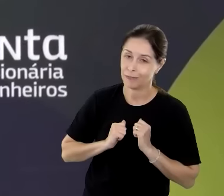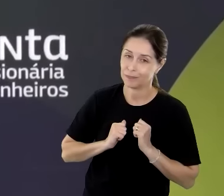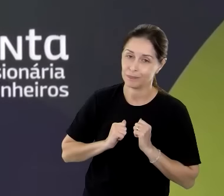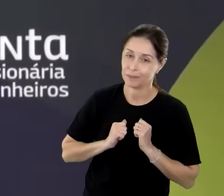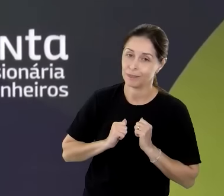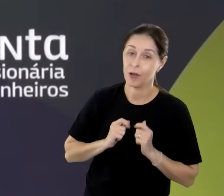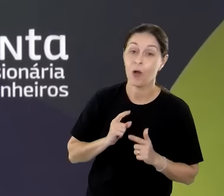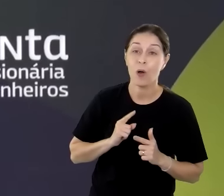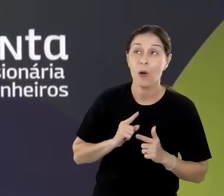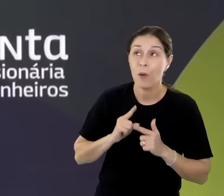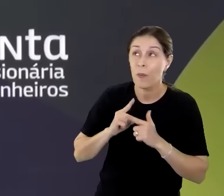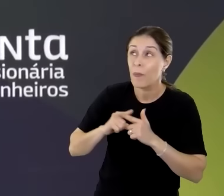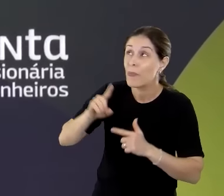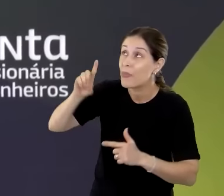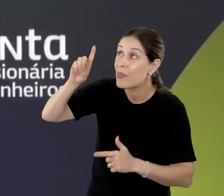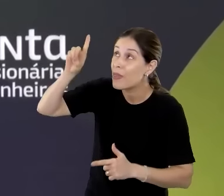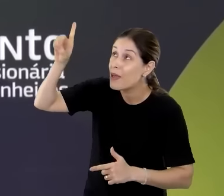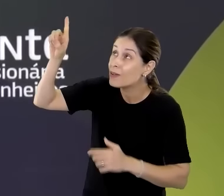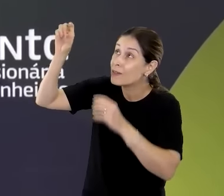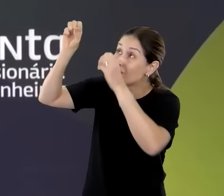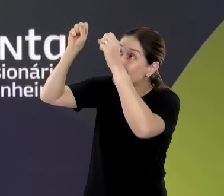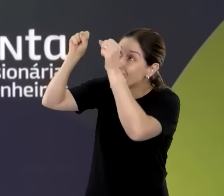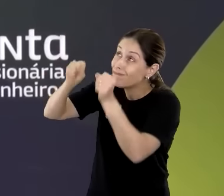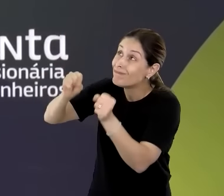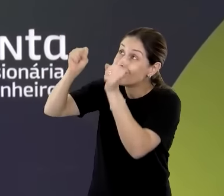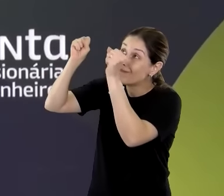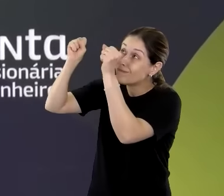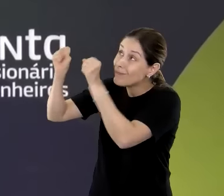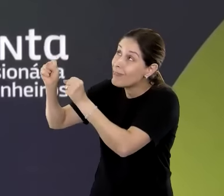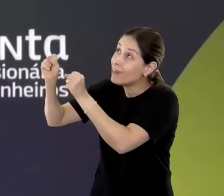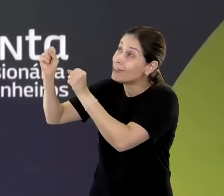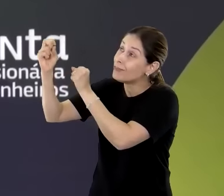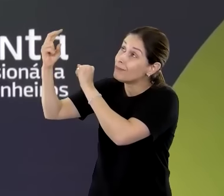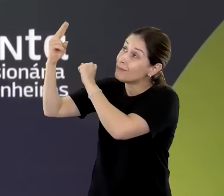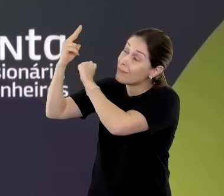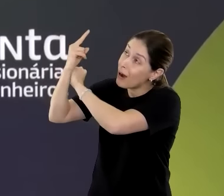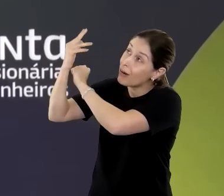poderoso e bom para cuidar de mim.